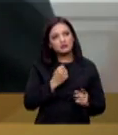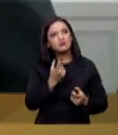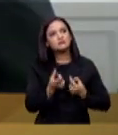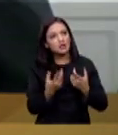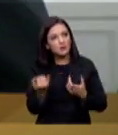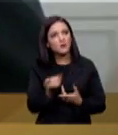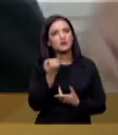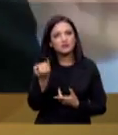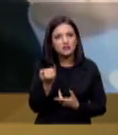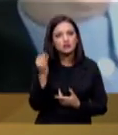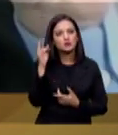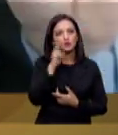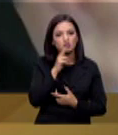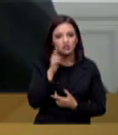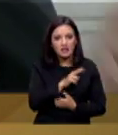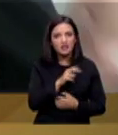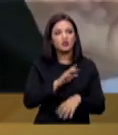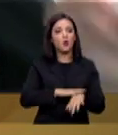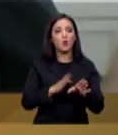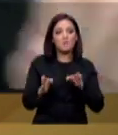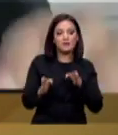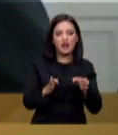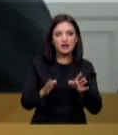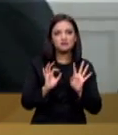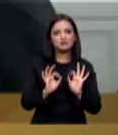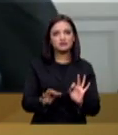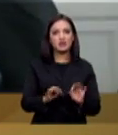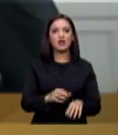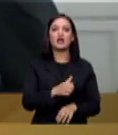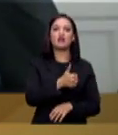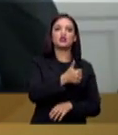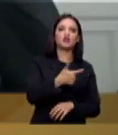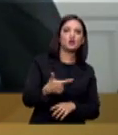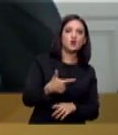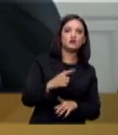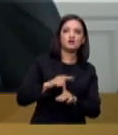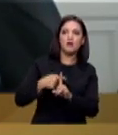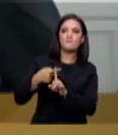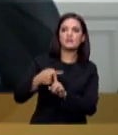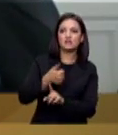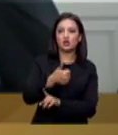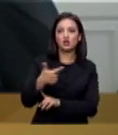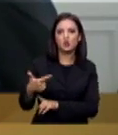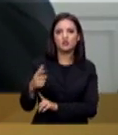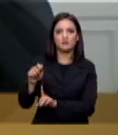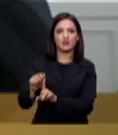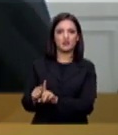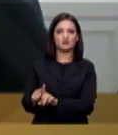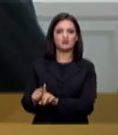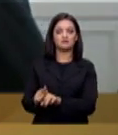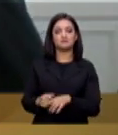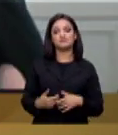o prazo determinado e 12 mais 12 meses somente.